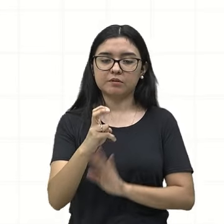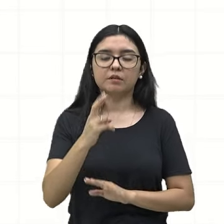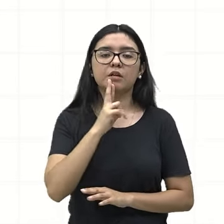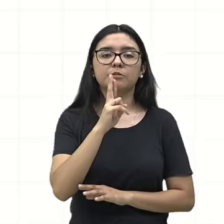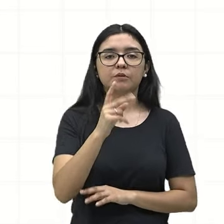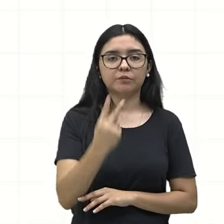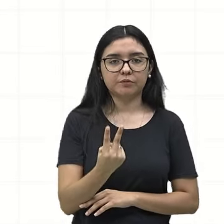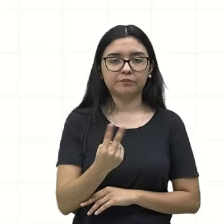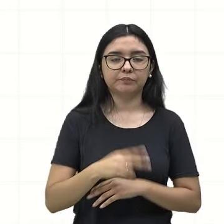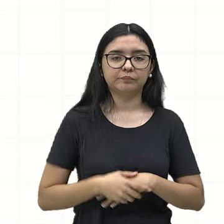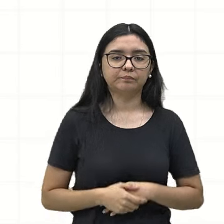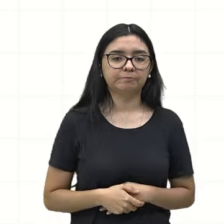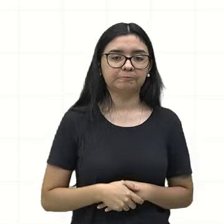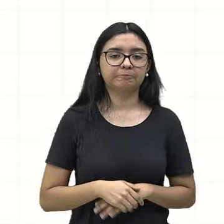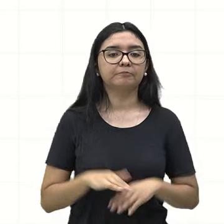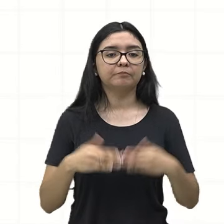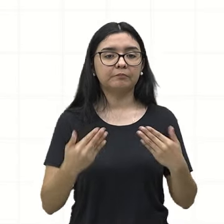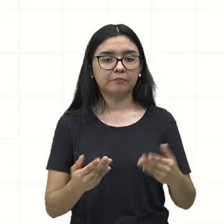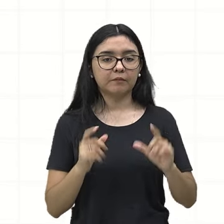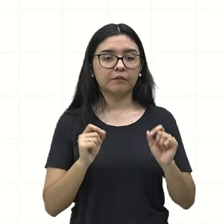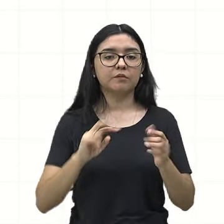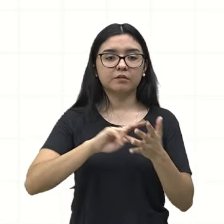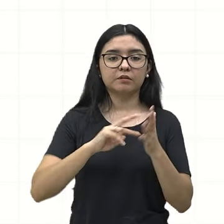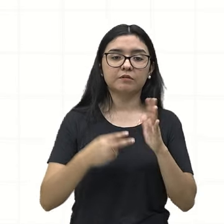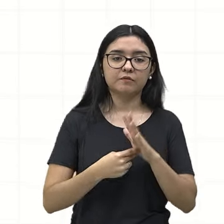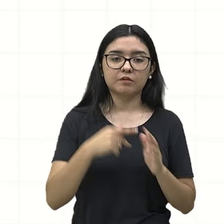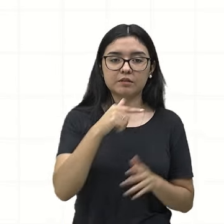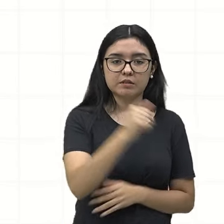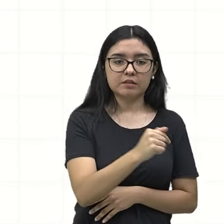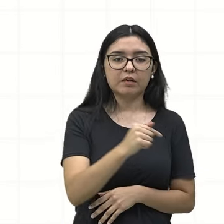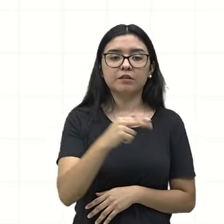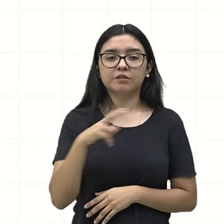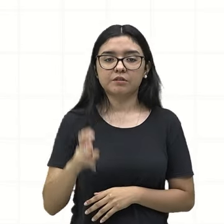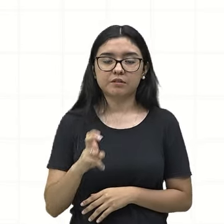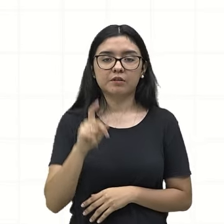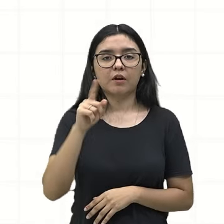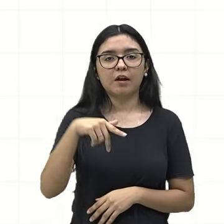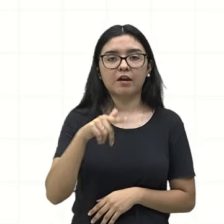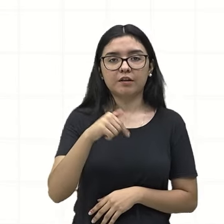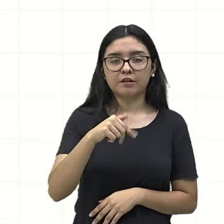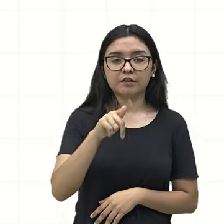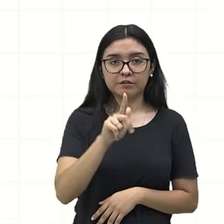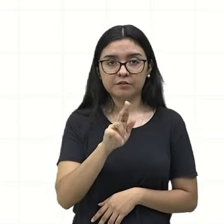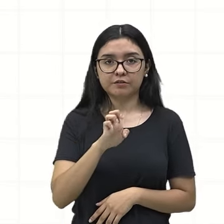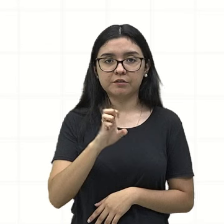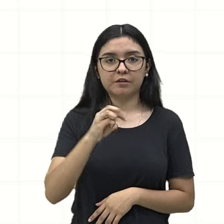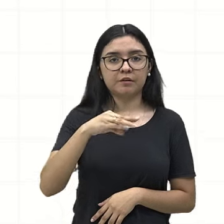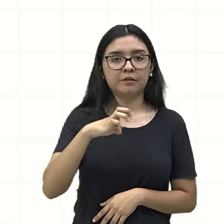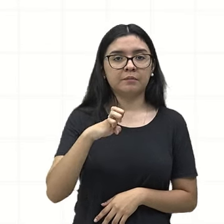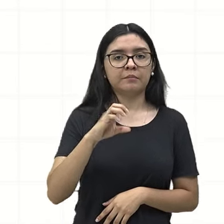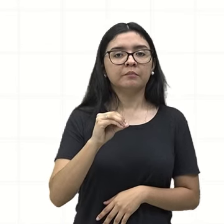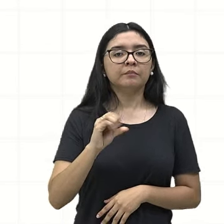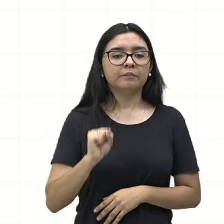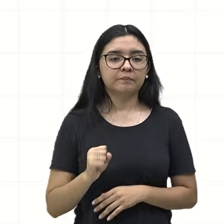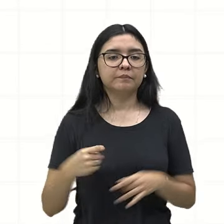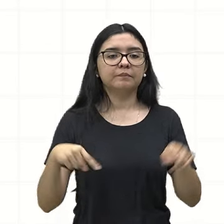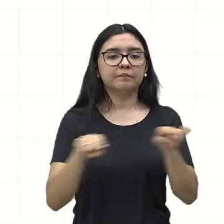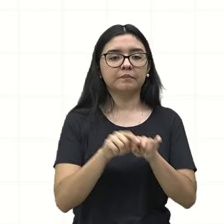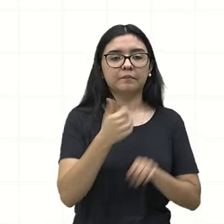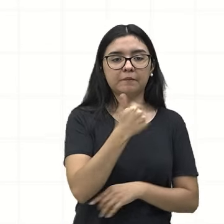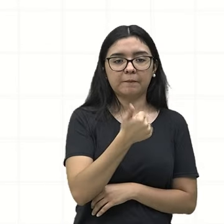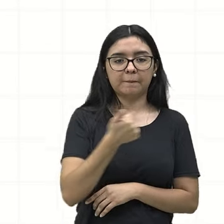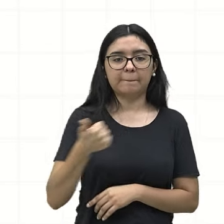é 2. Quer dizer que 5 e 7 são números gêmeos. Beleza? 11 e 13 são 2 números